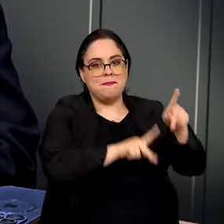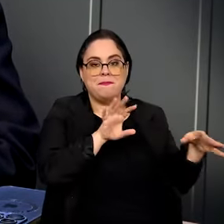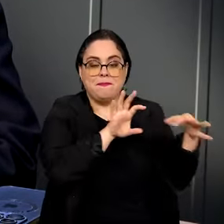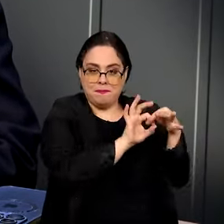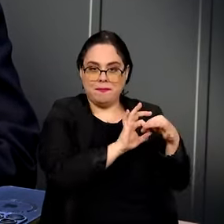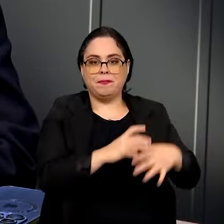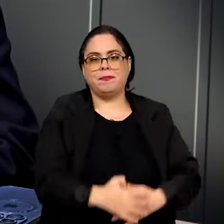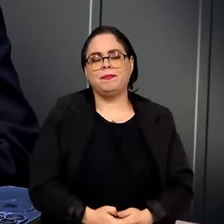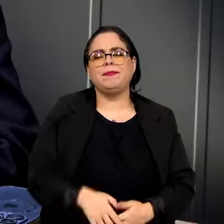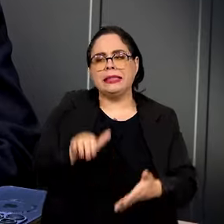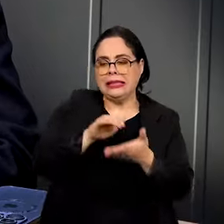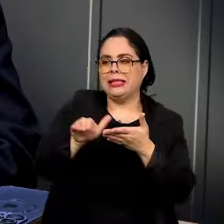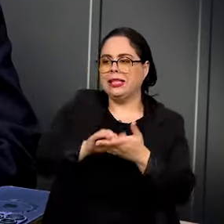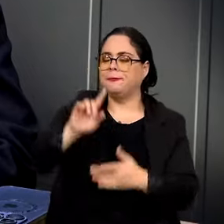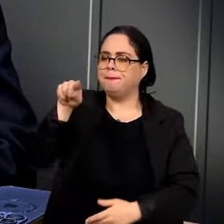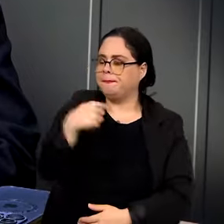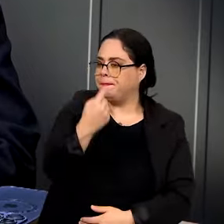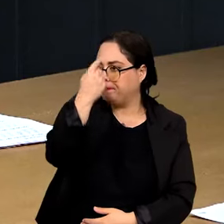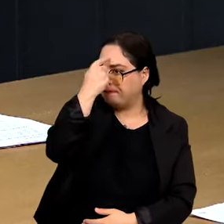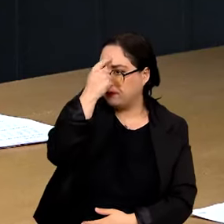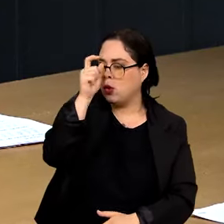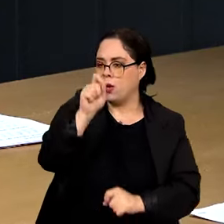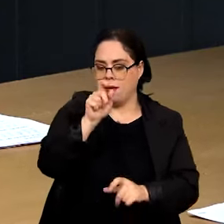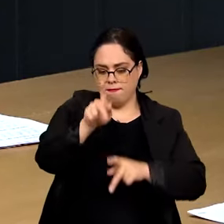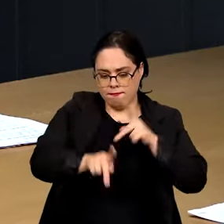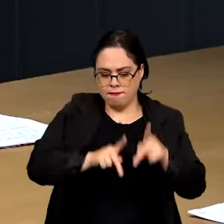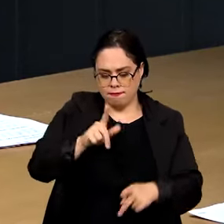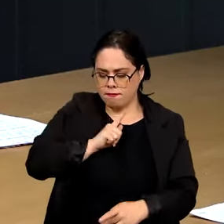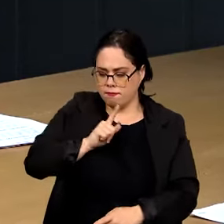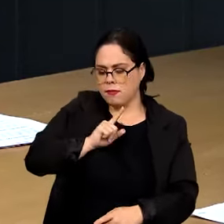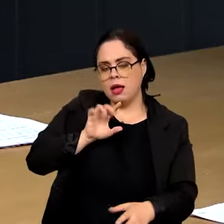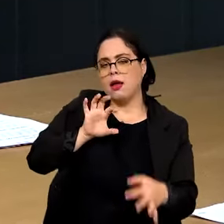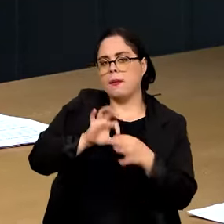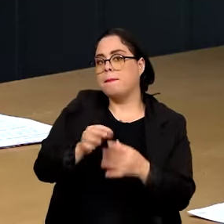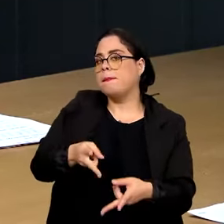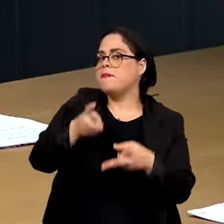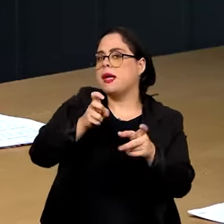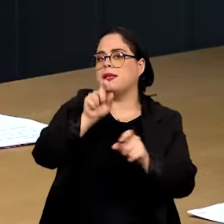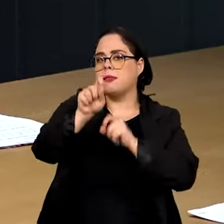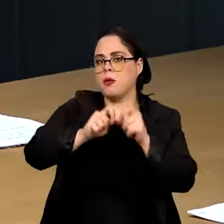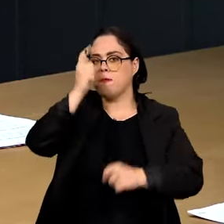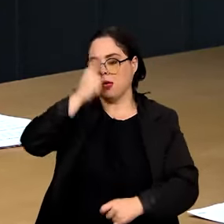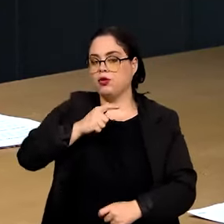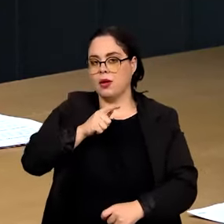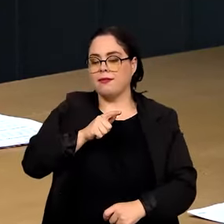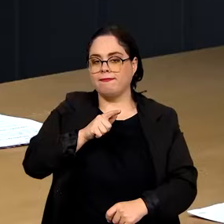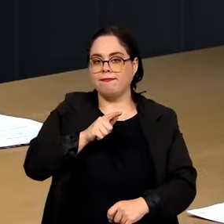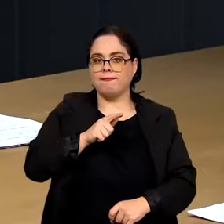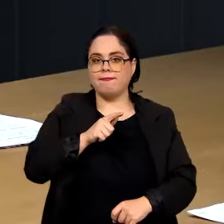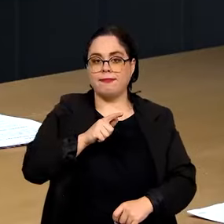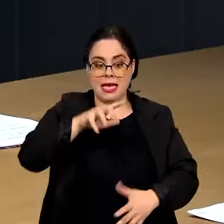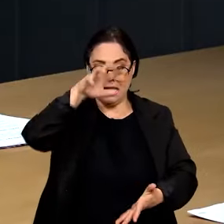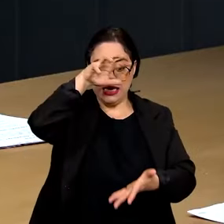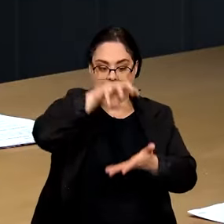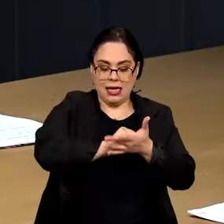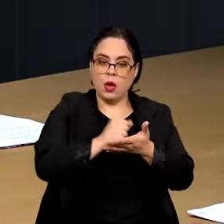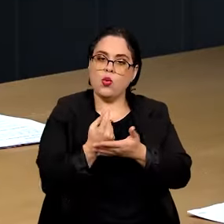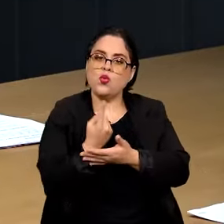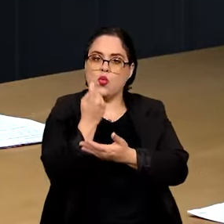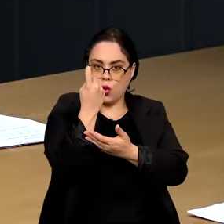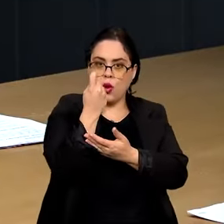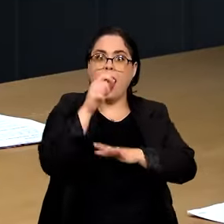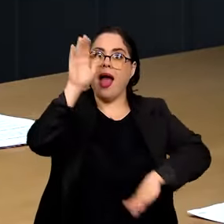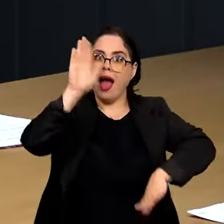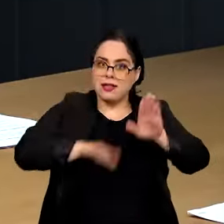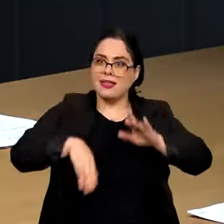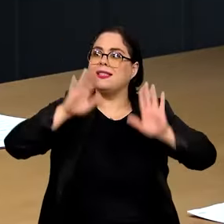adequadas para este público nosso e secretário a gente pensou nesse público justamente porque a gente percebeu que os beneficiários